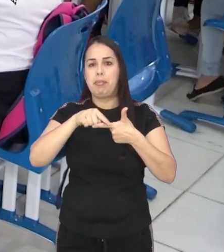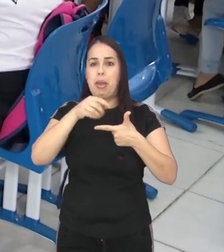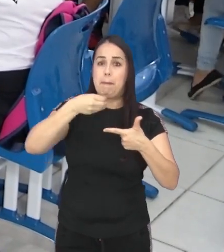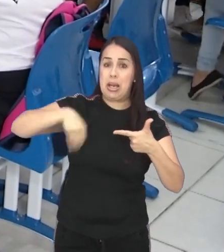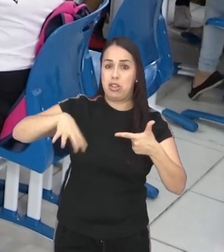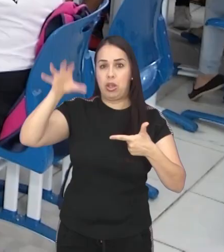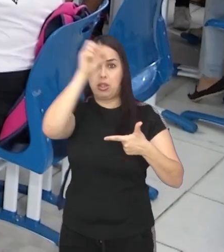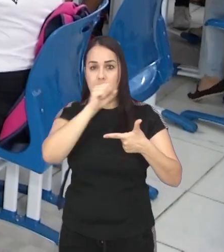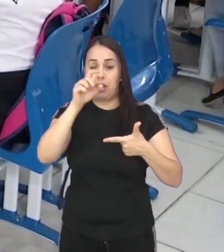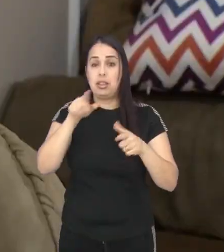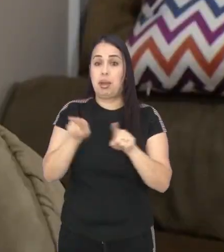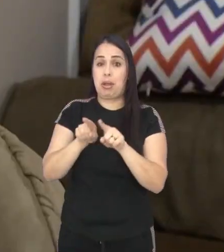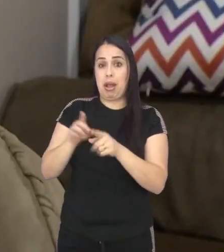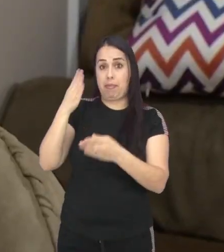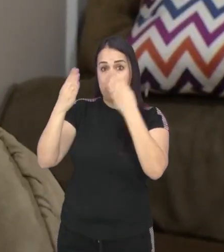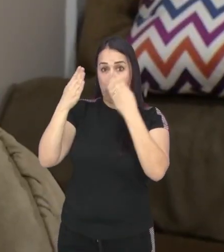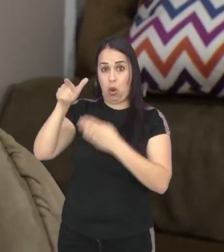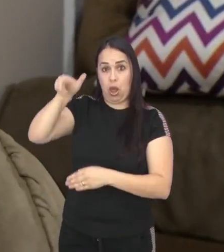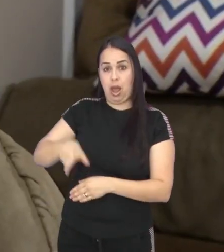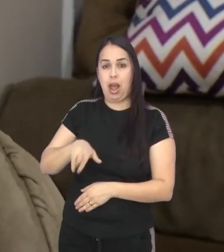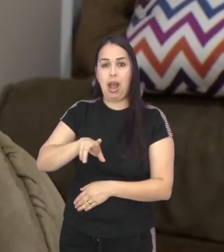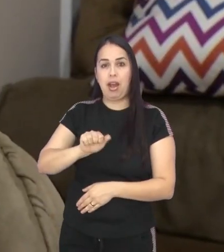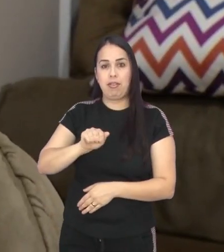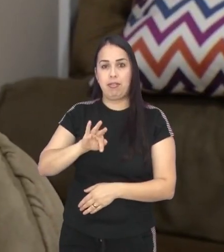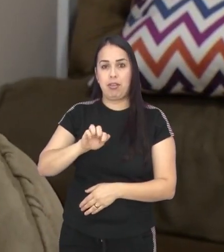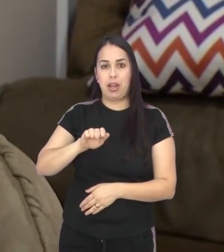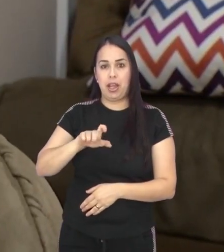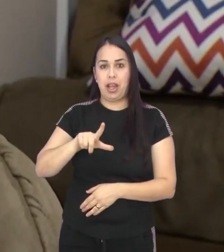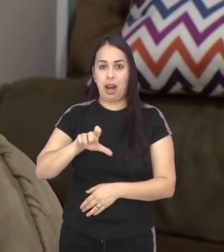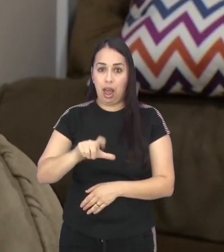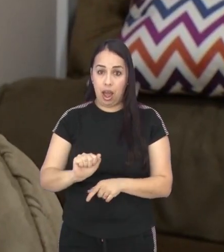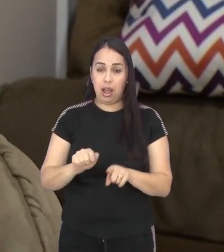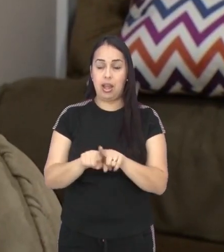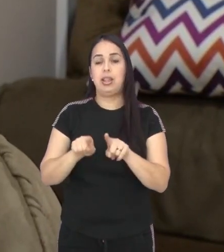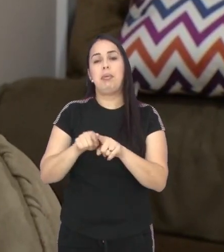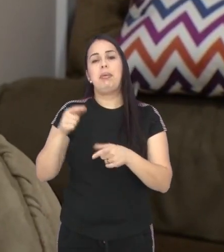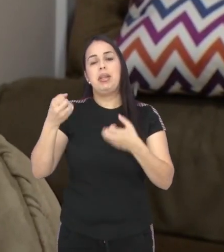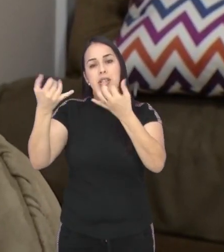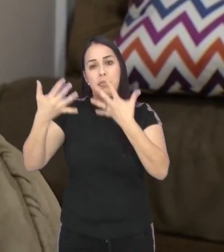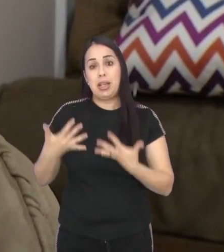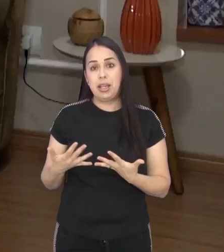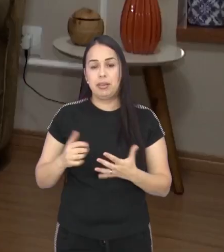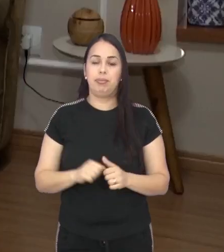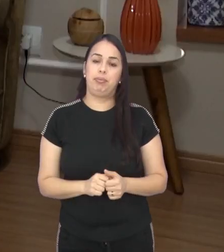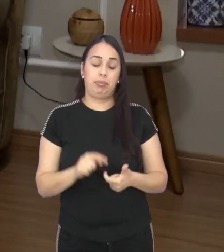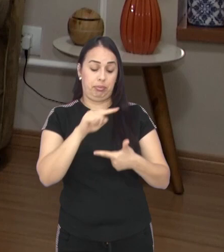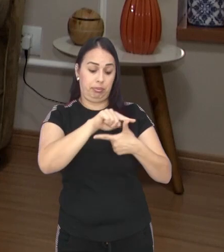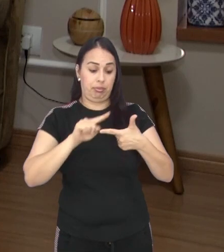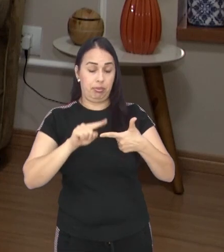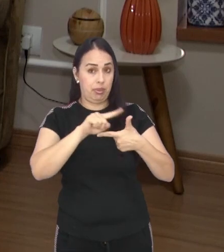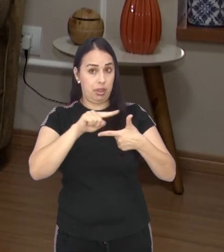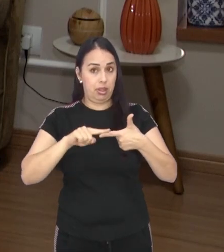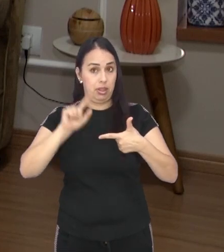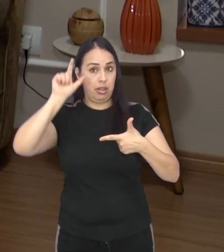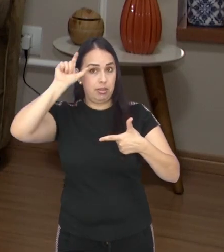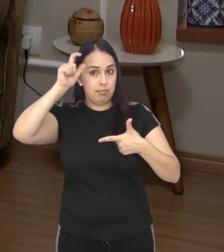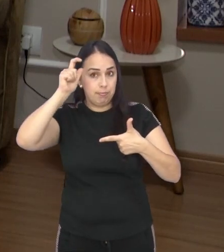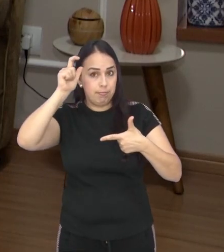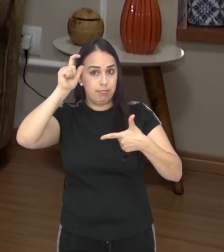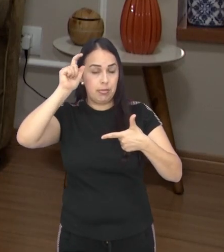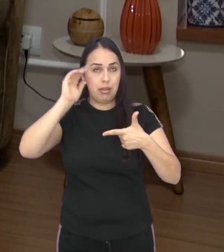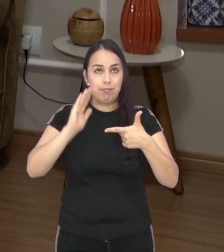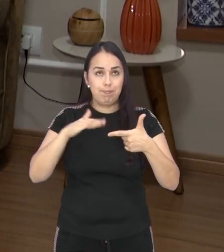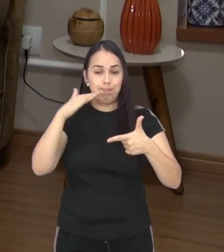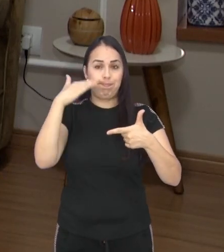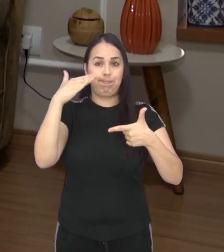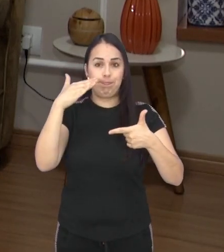transtornos que afetam a aprendizagem, e a psicóloga Rafaela explica como elas se manifestam. Tanto a dislexia quanto o TDAH